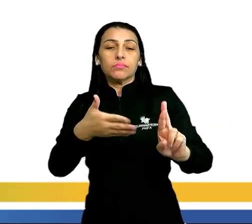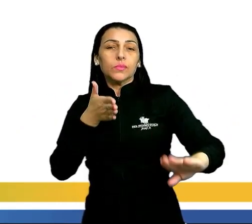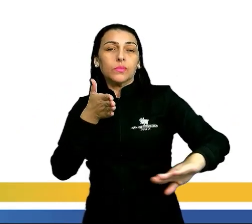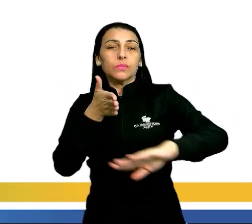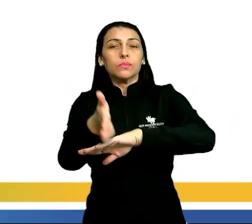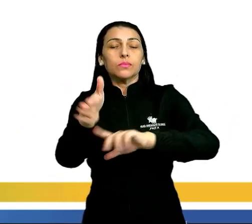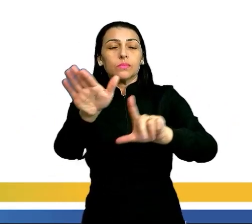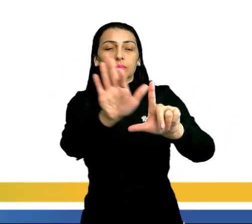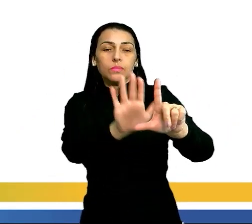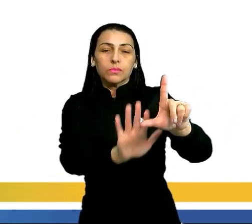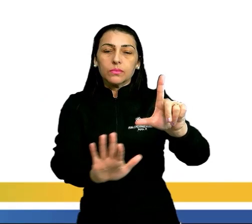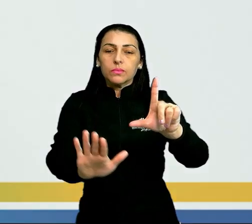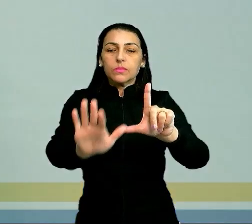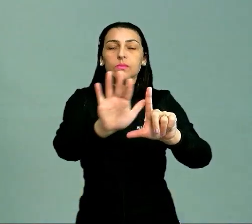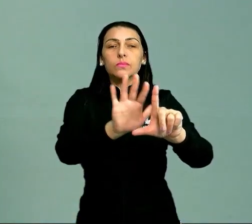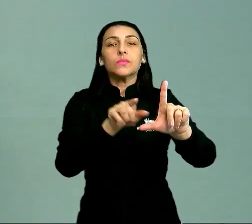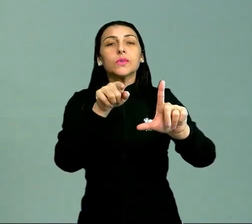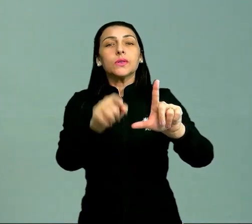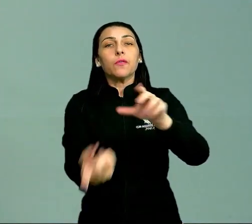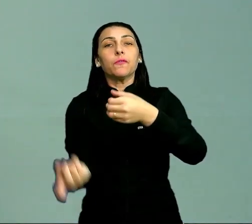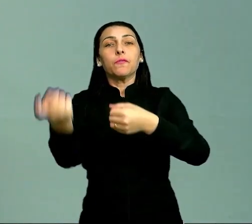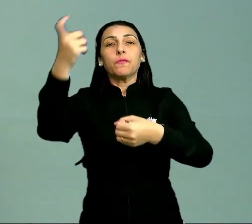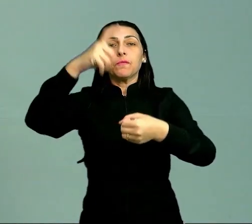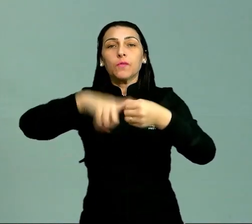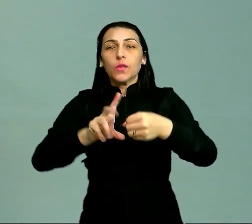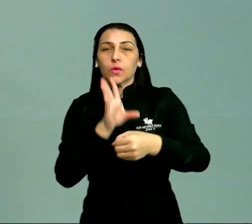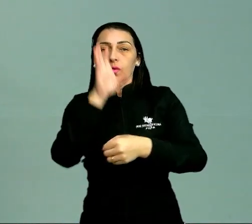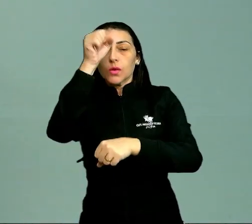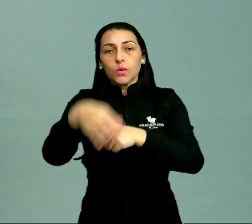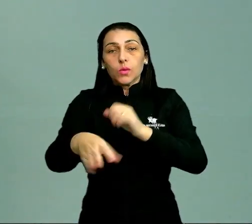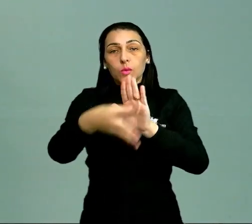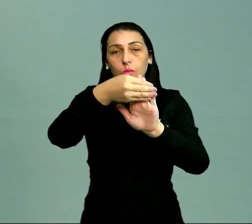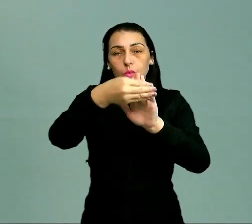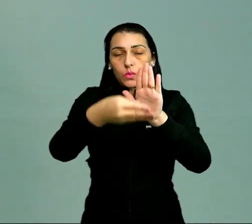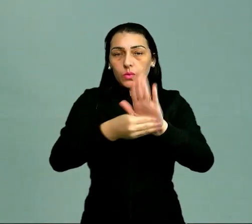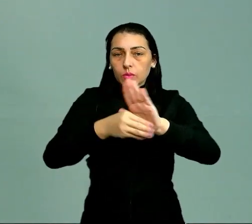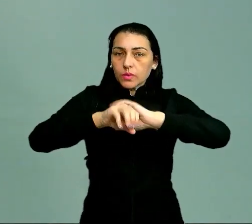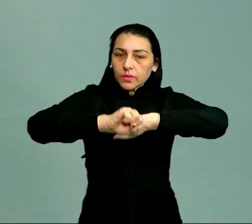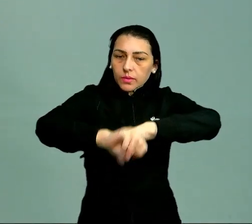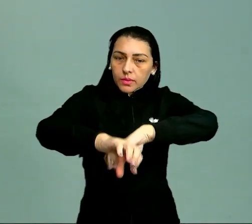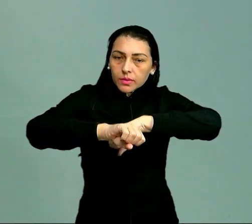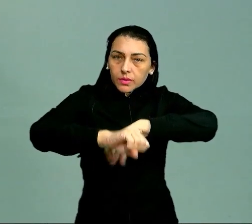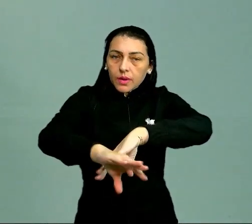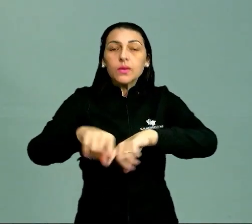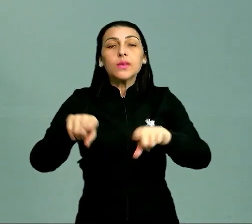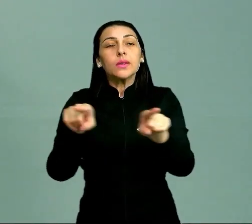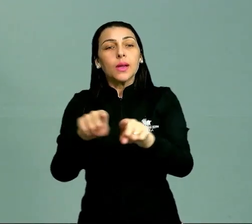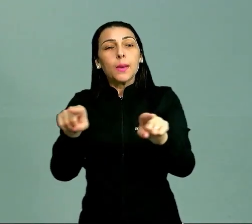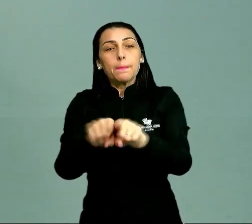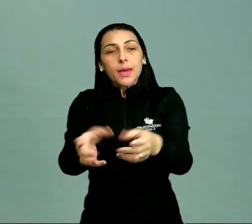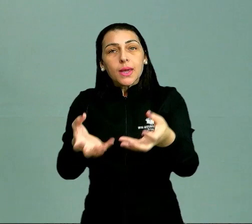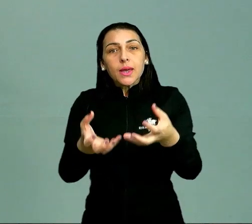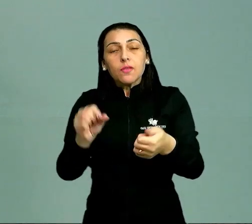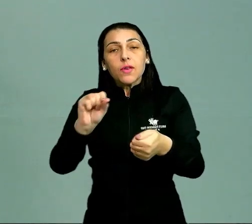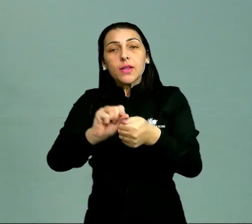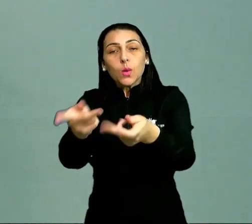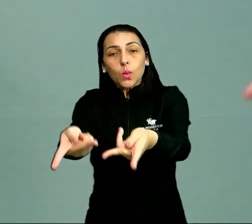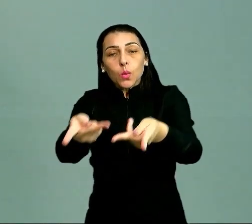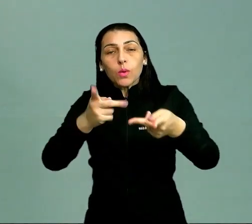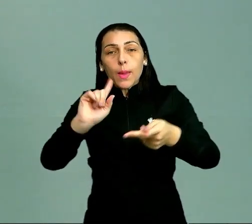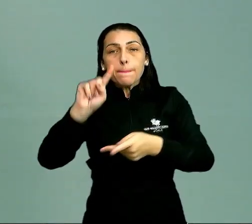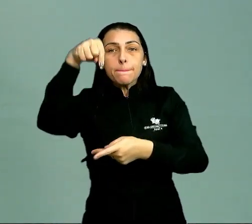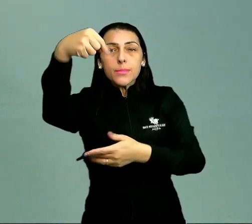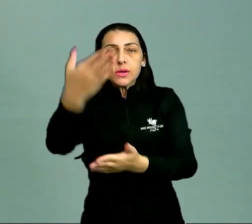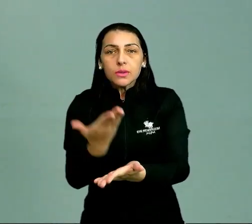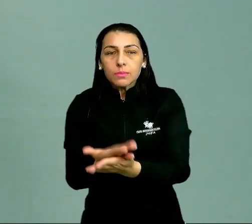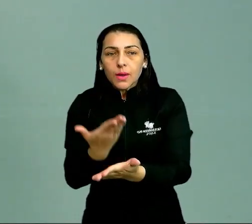nossa plataforma para que você retome e reforce esses conteúdos trabalhados. E eu também quero fazer um convite para a